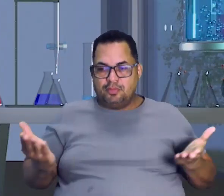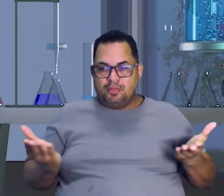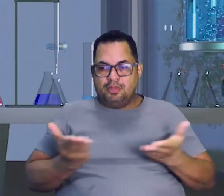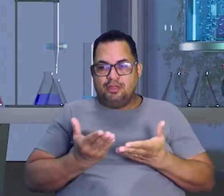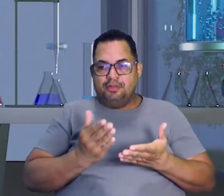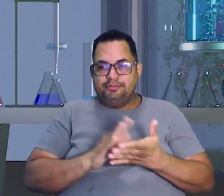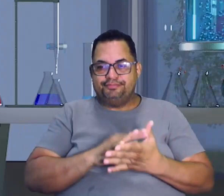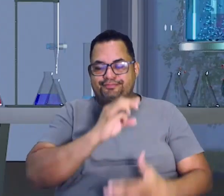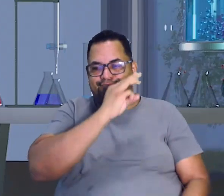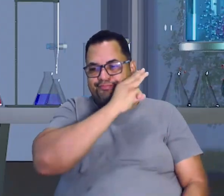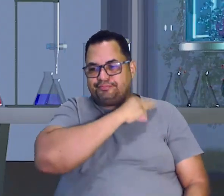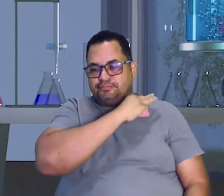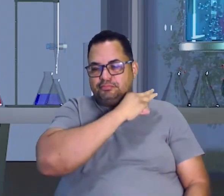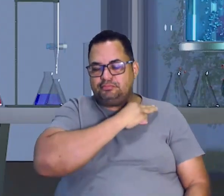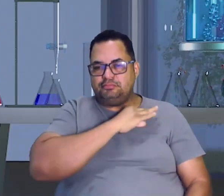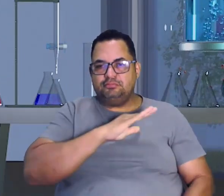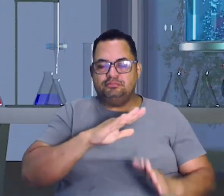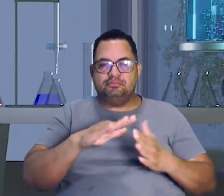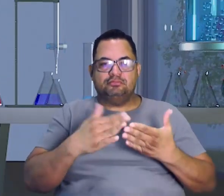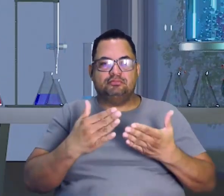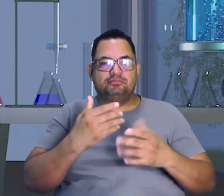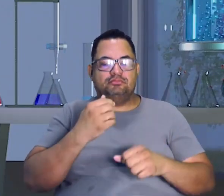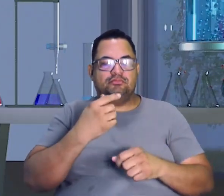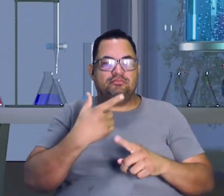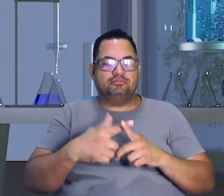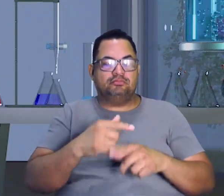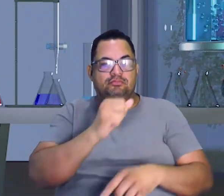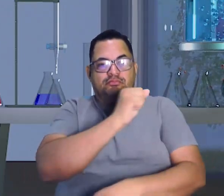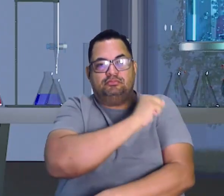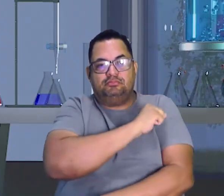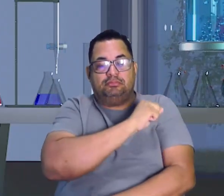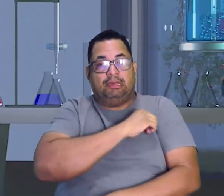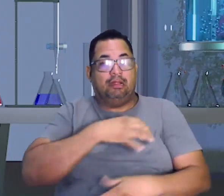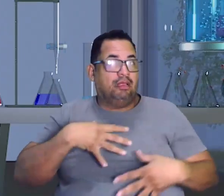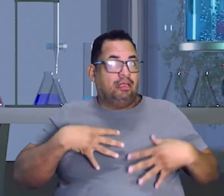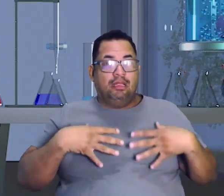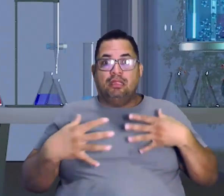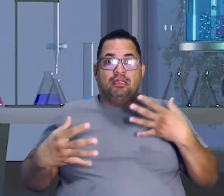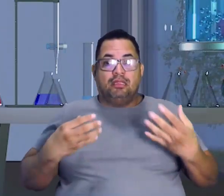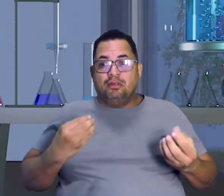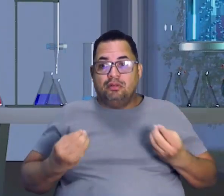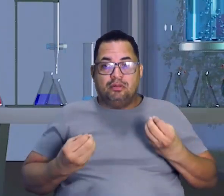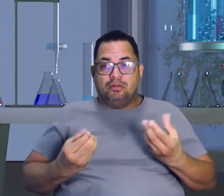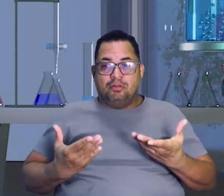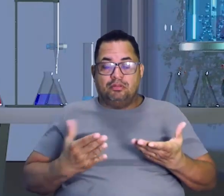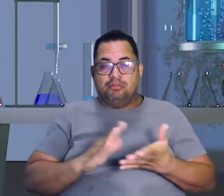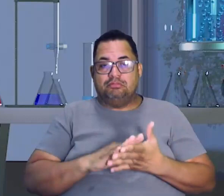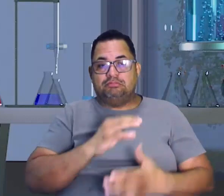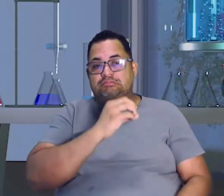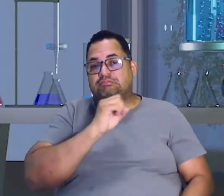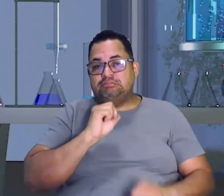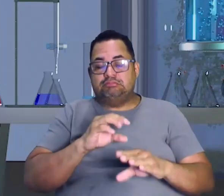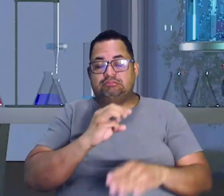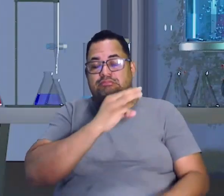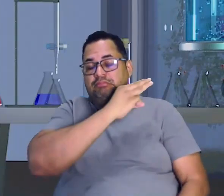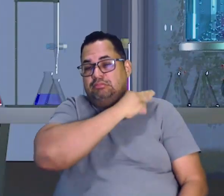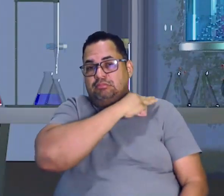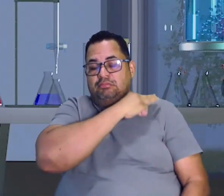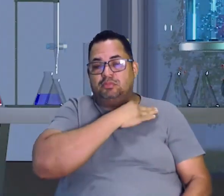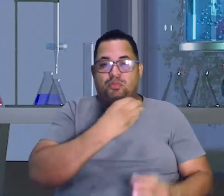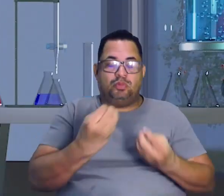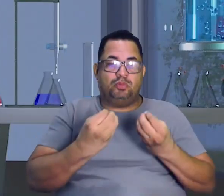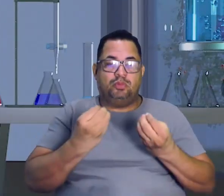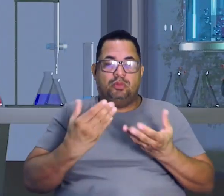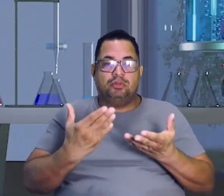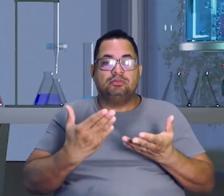no ensino médio, porque os alunos eles estão um pouco assustados, professor. E agora, já estou no ensino médio, como é que é?